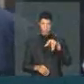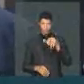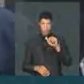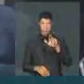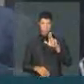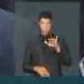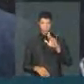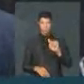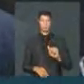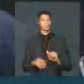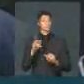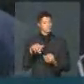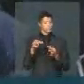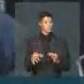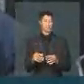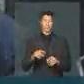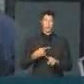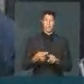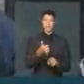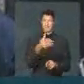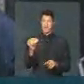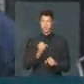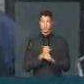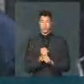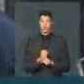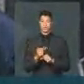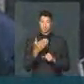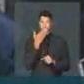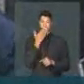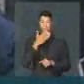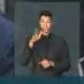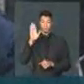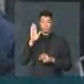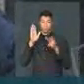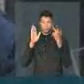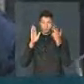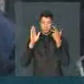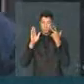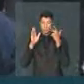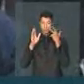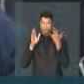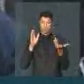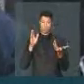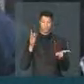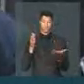Essa refinaria, há mais de dez anos que prometem para o Ceará.